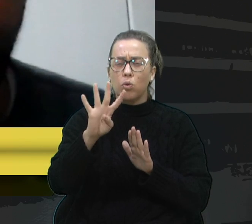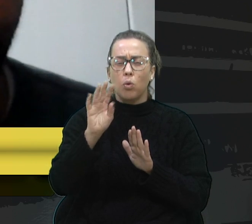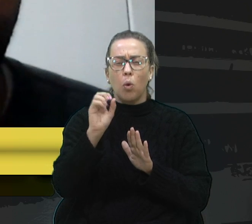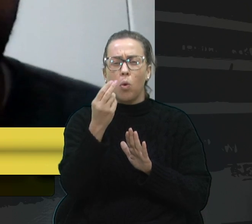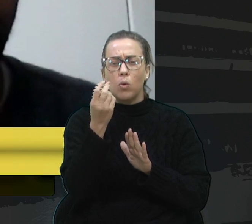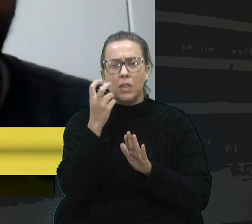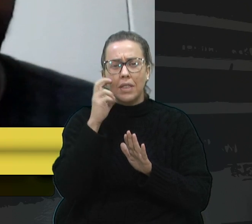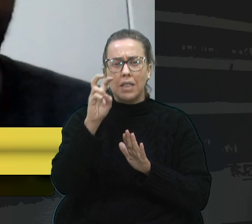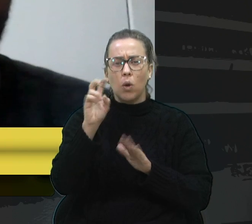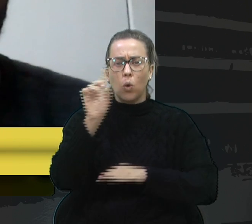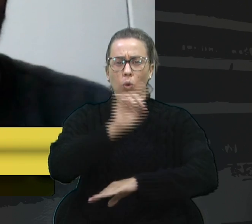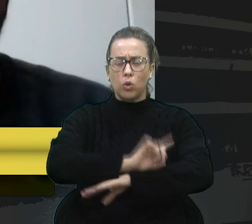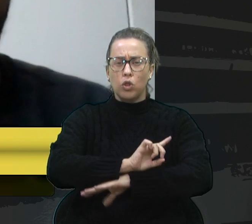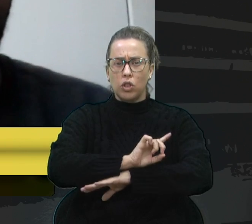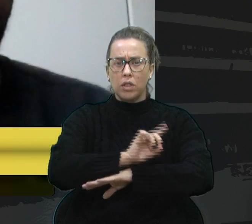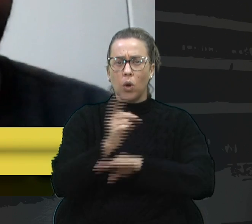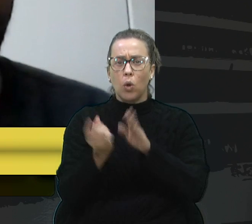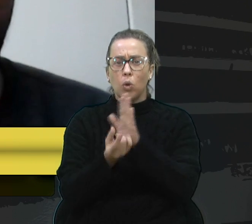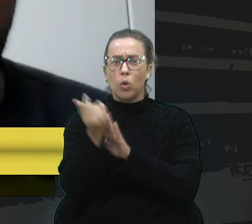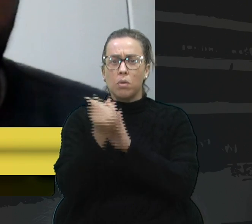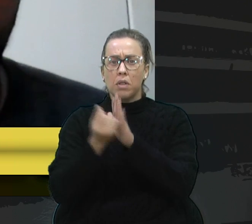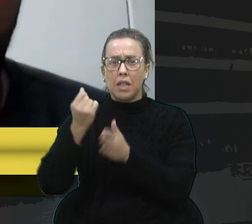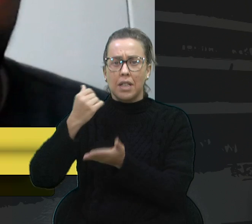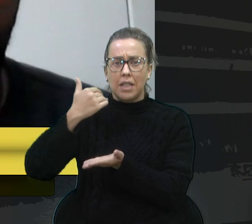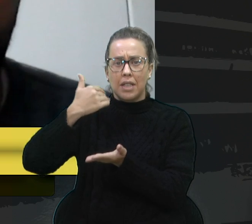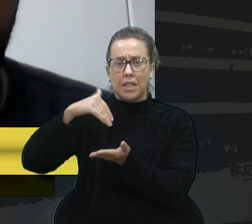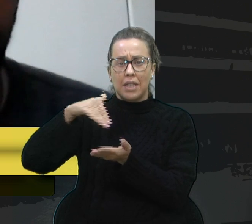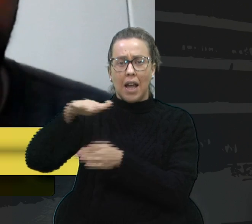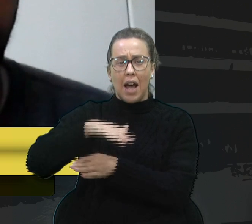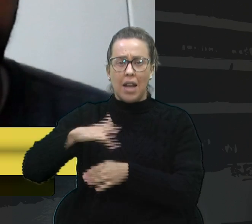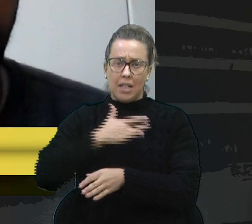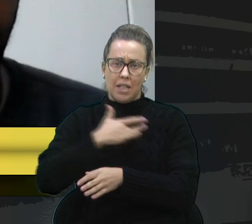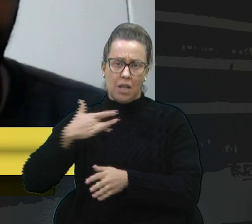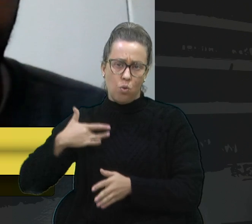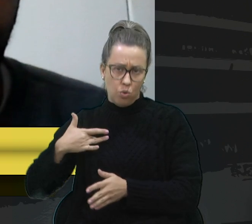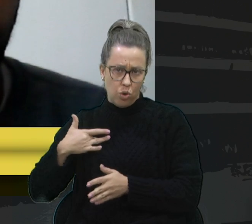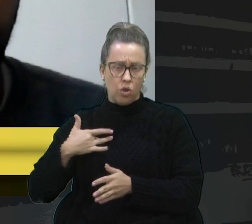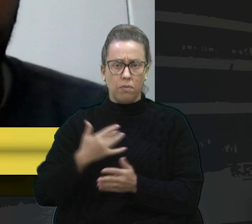quatro ou cinco dias do orçamento da Secretaria Municipal de Saúde.